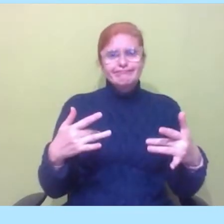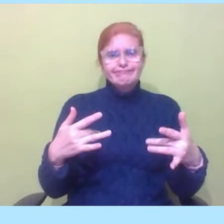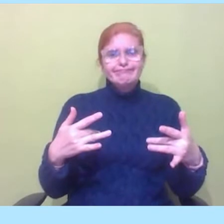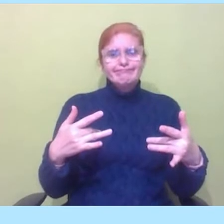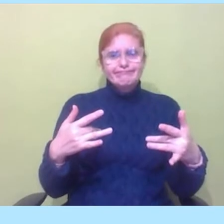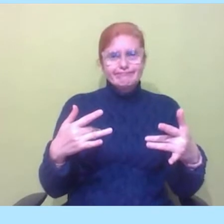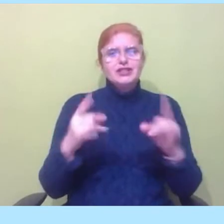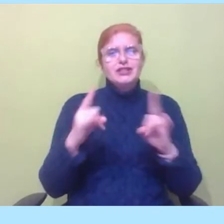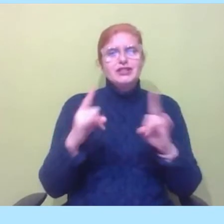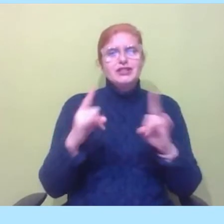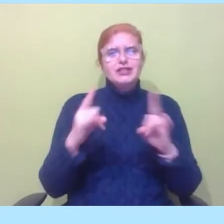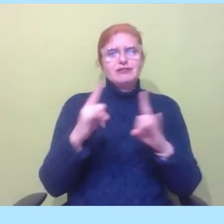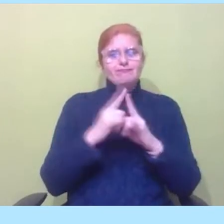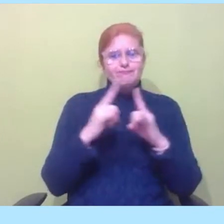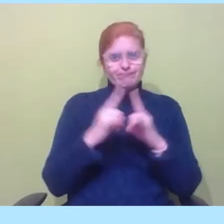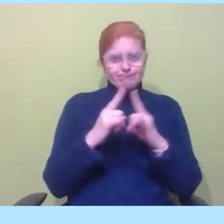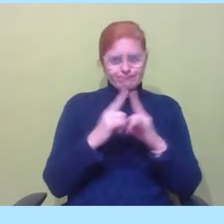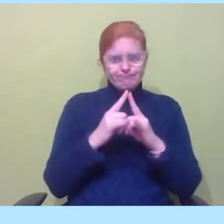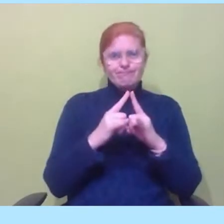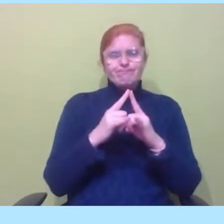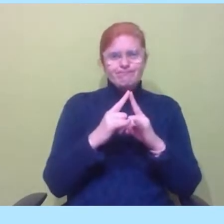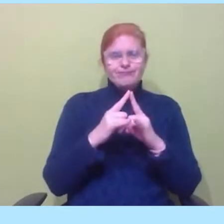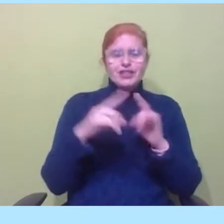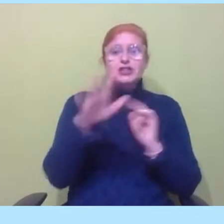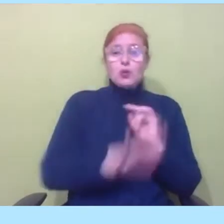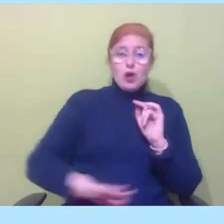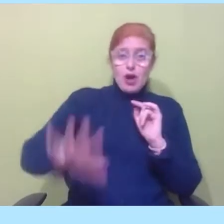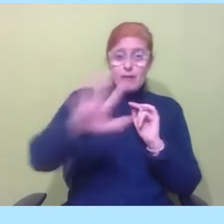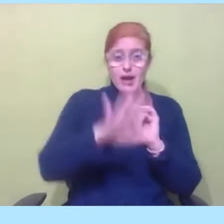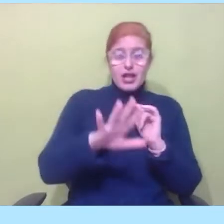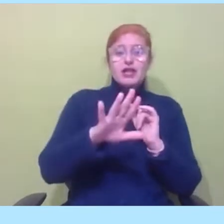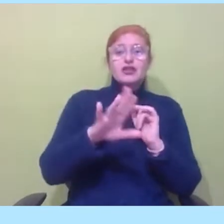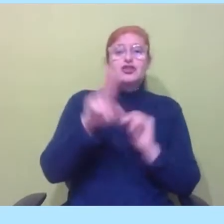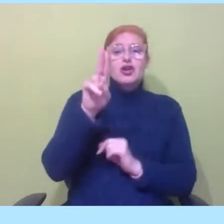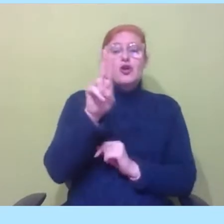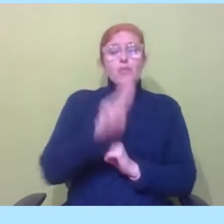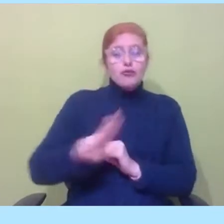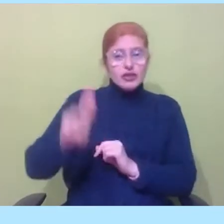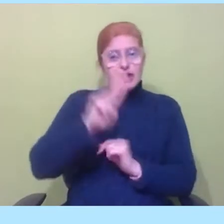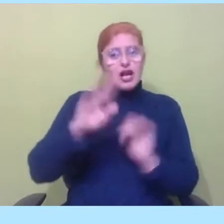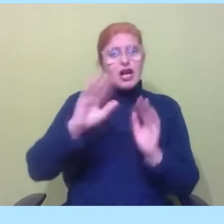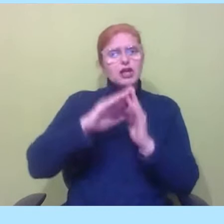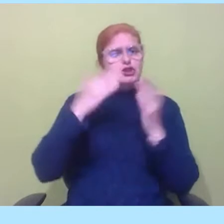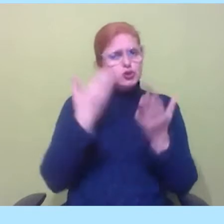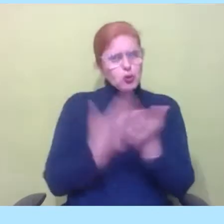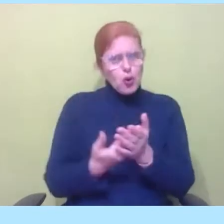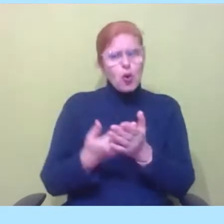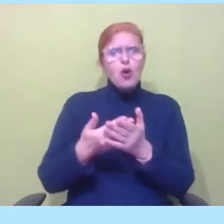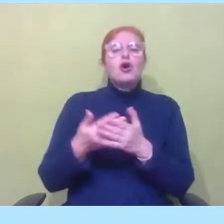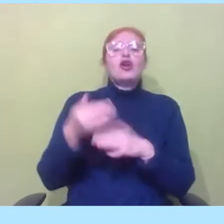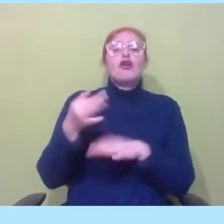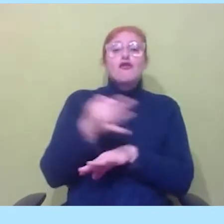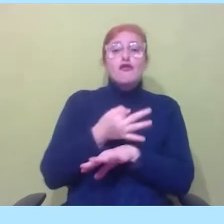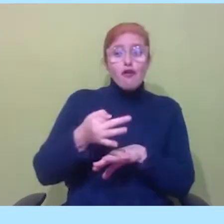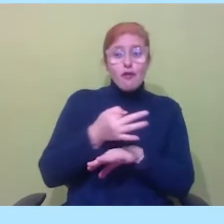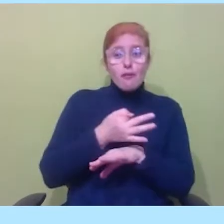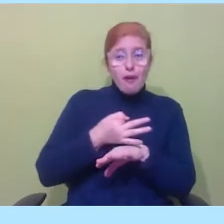fala do ambiente universitário, ela fala do ambiente escola formal. Tempo acabei. Tem uma bichana aqui reclamando,